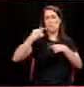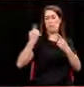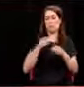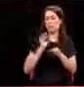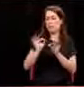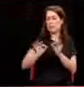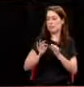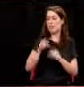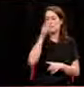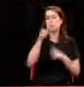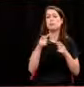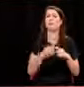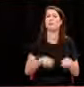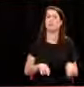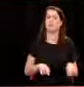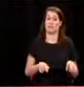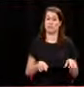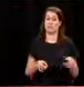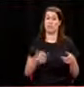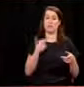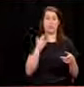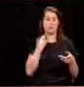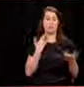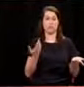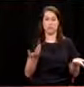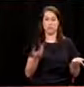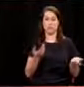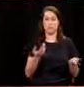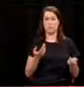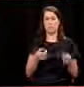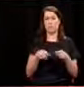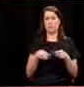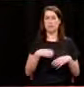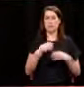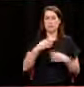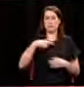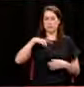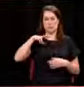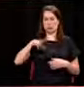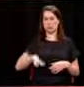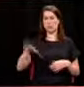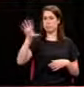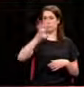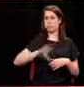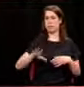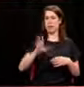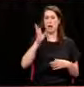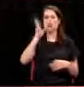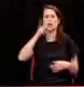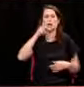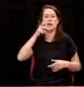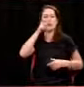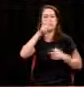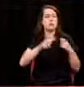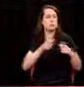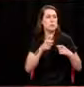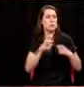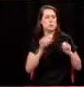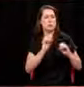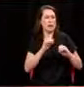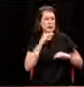o nosso país realmente está a perder todo o calor humano, toda a